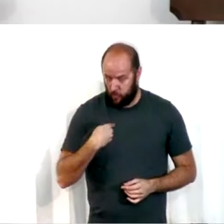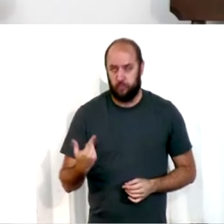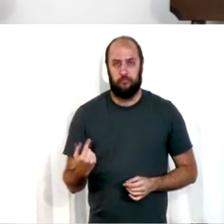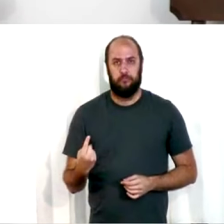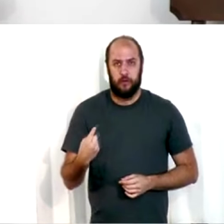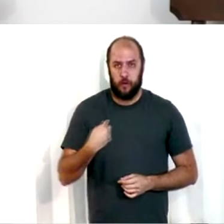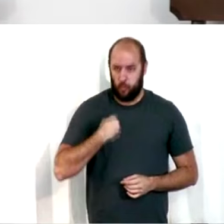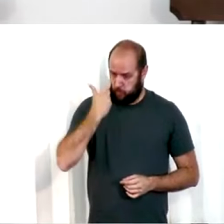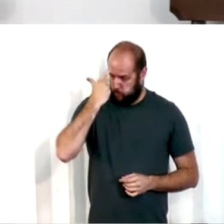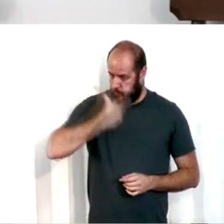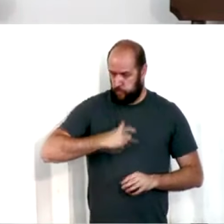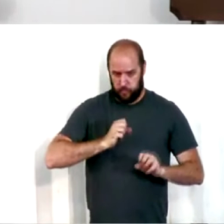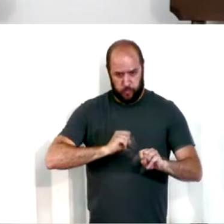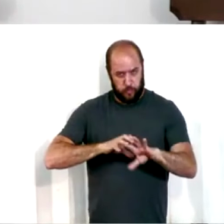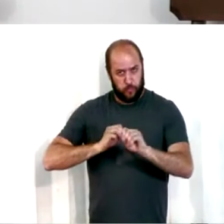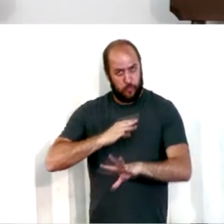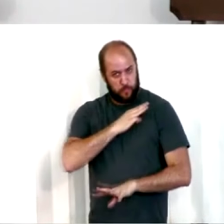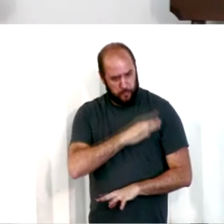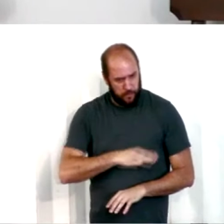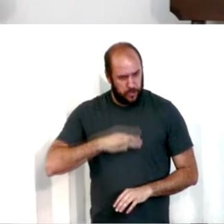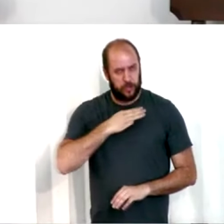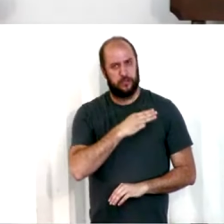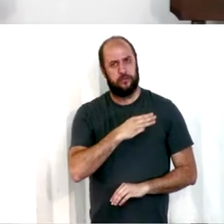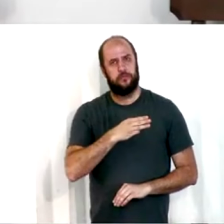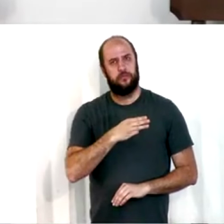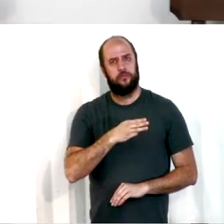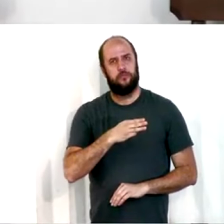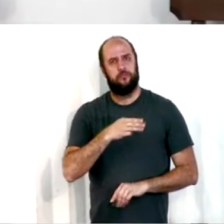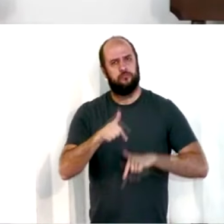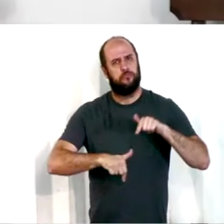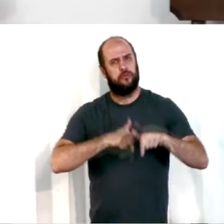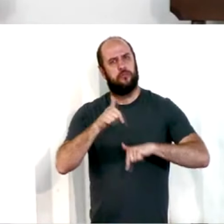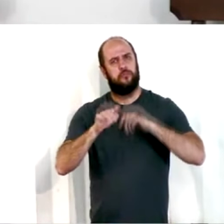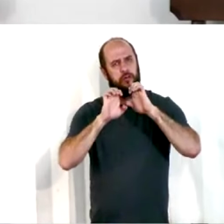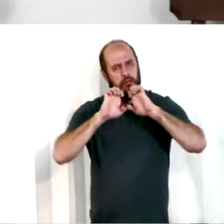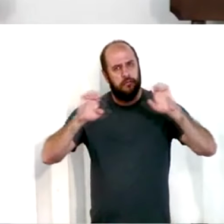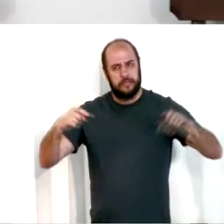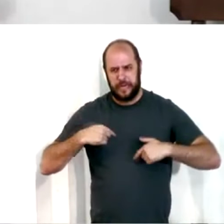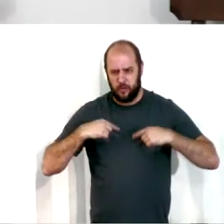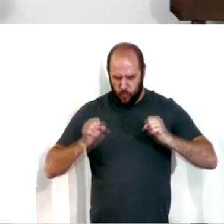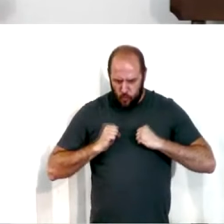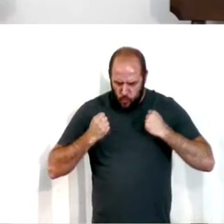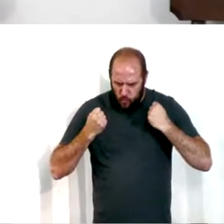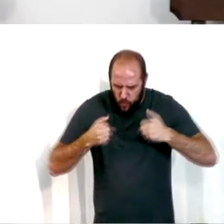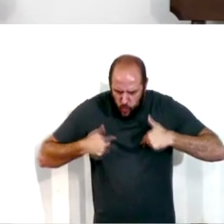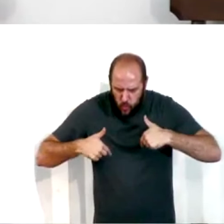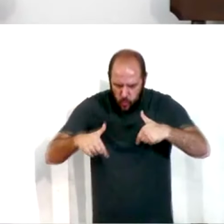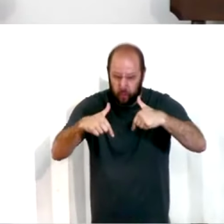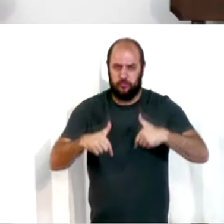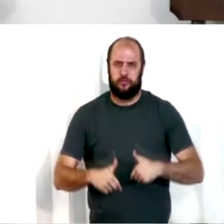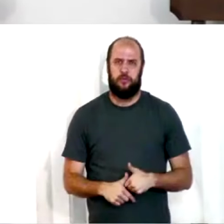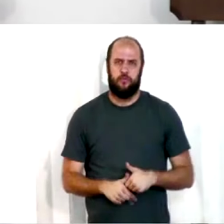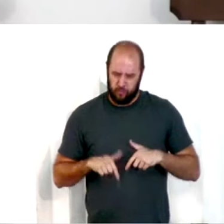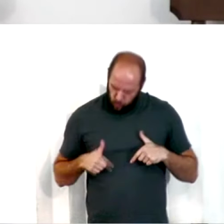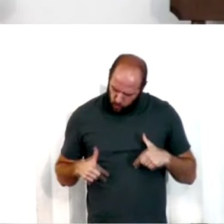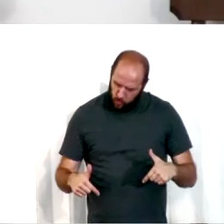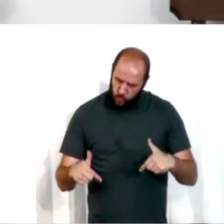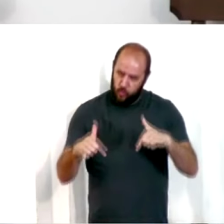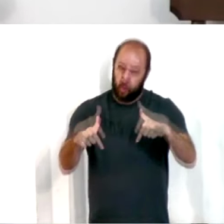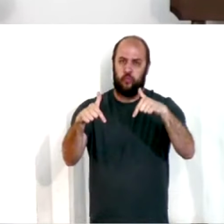tornei ministro do evangelho. Eu, Paulo, sou o guerreiro que luta em